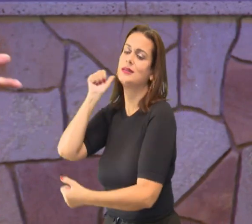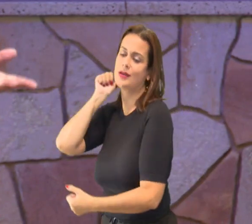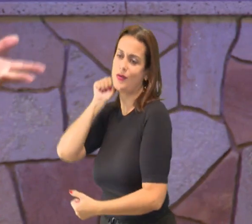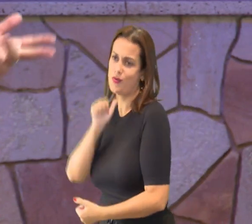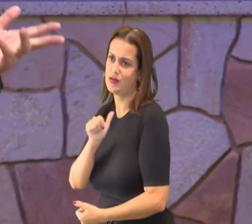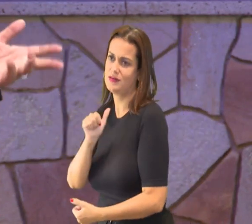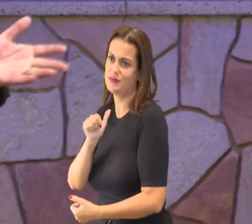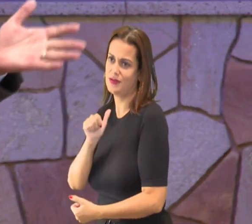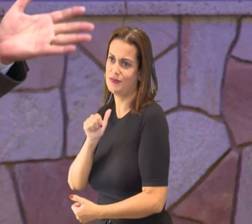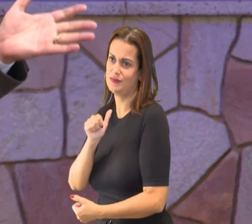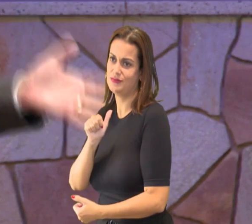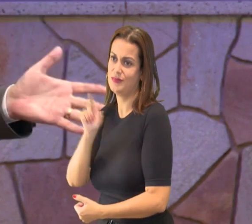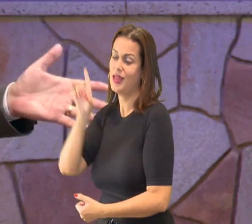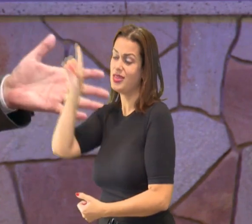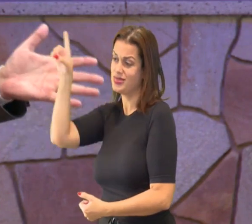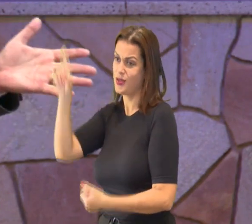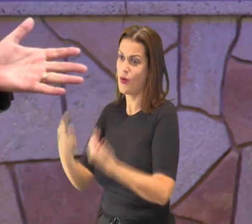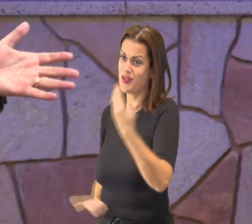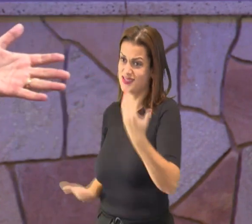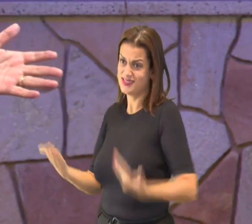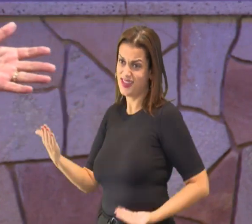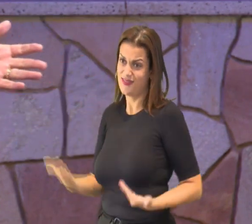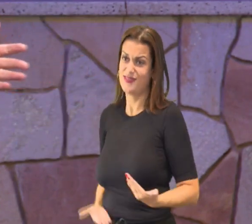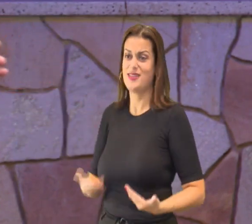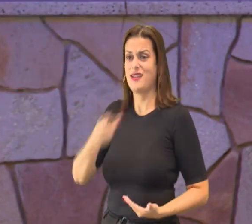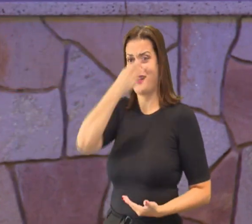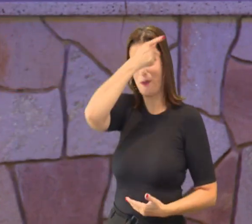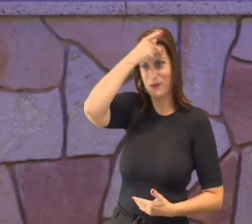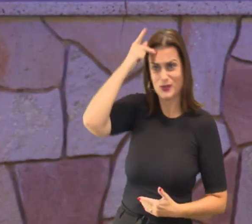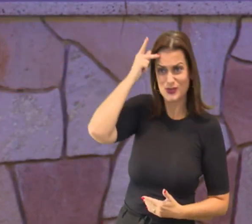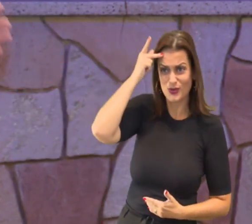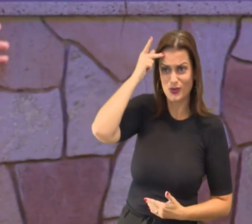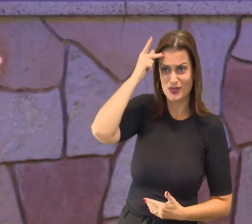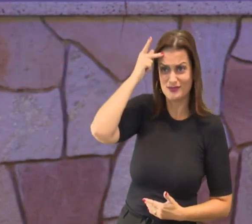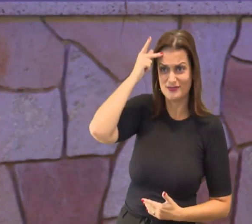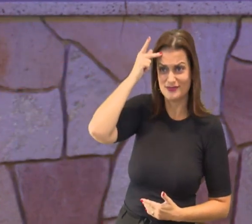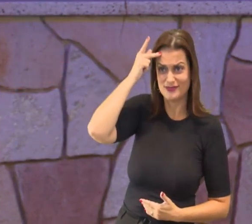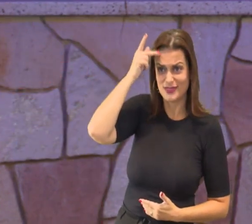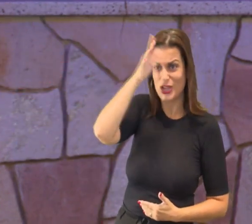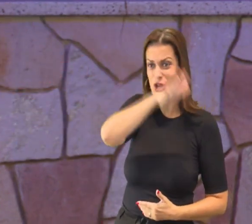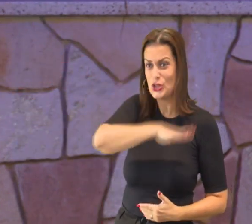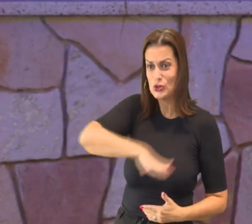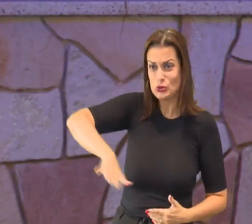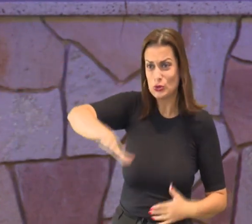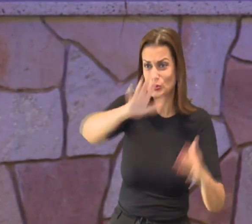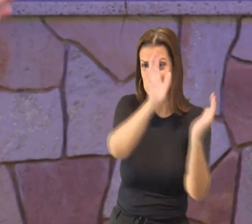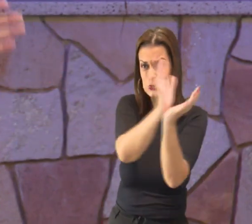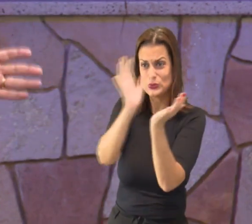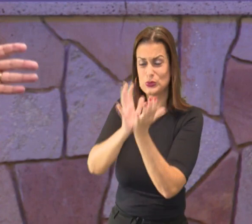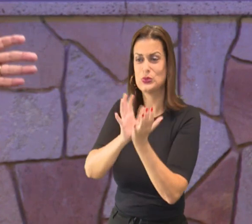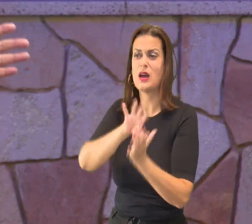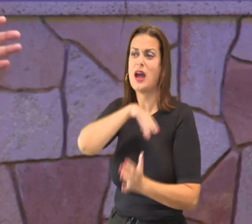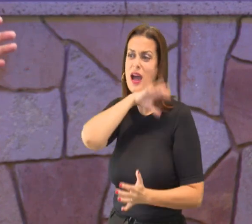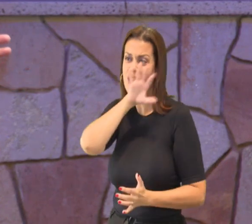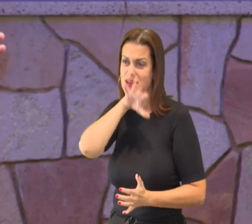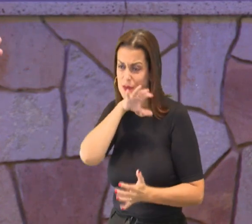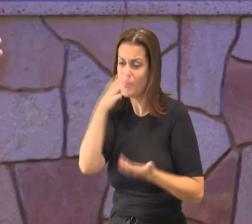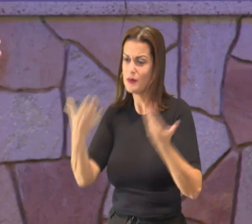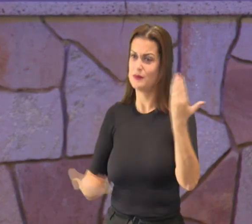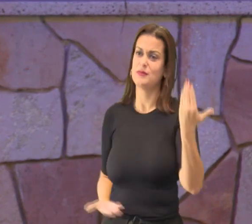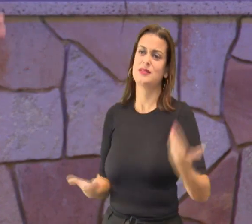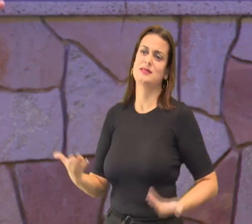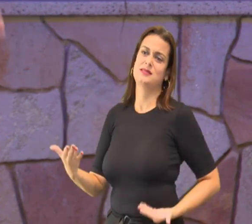O animal está a serviço do homem. O animal e toda a criação para serviço do